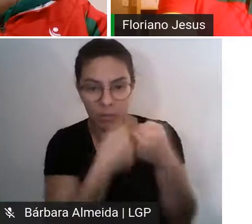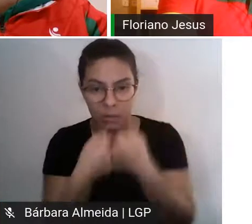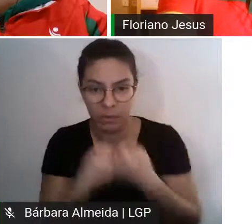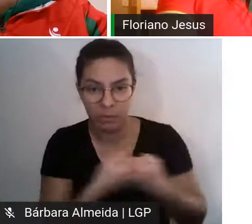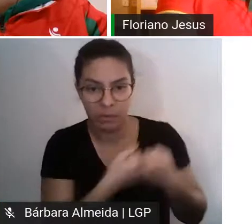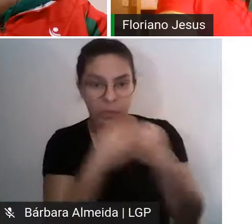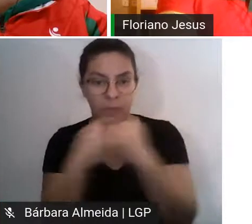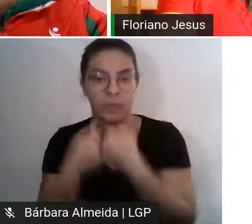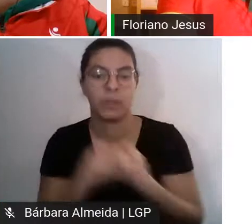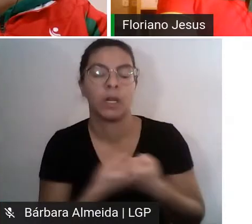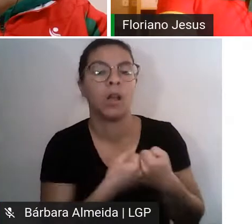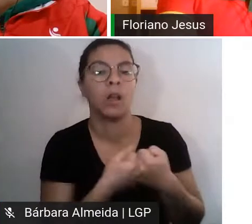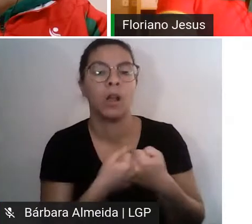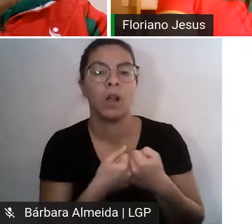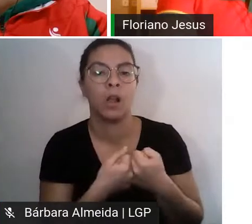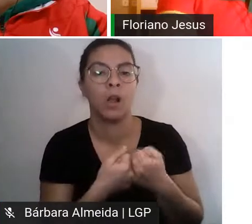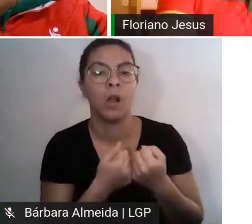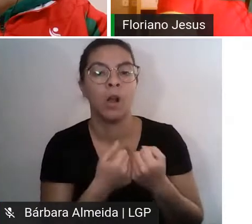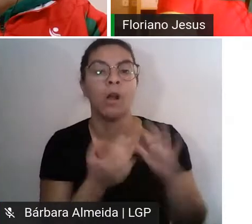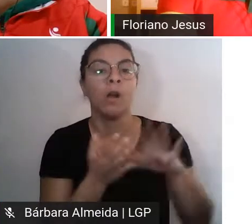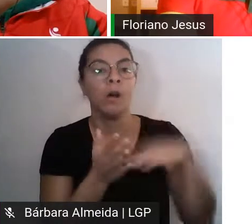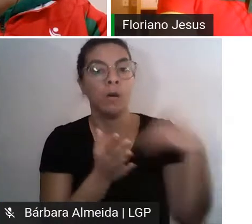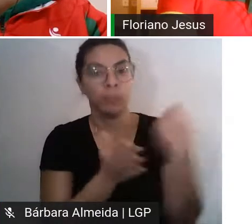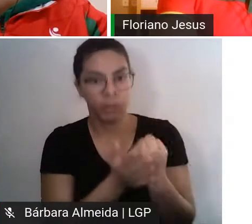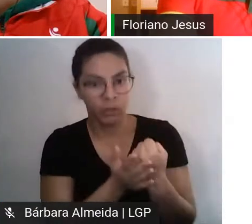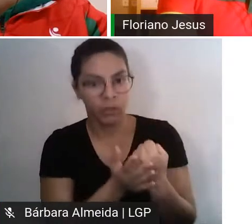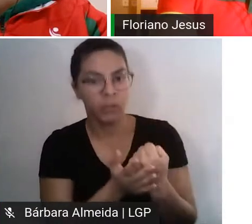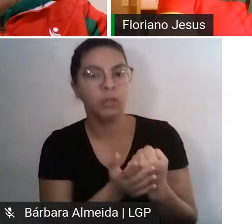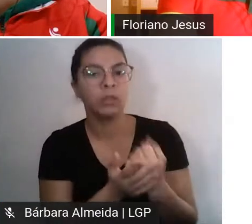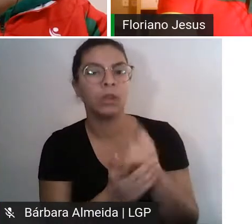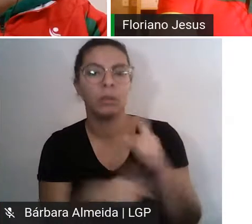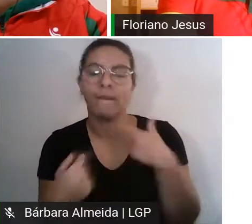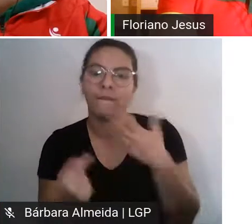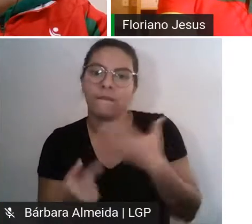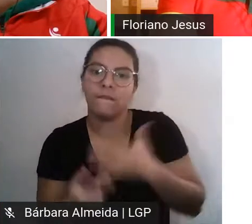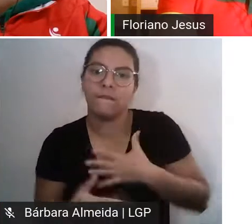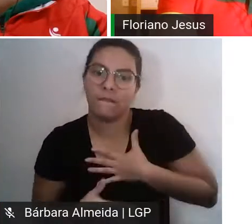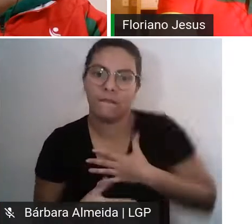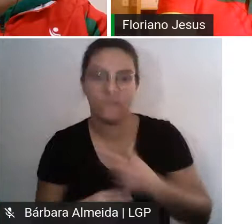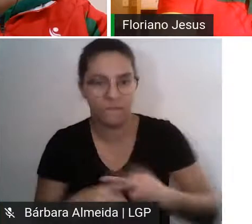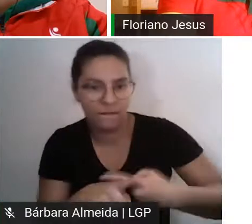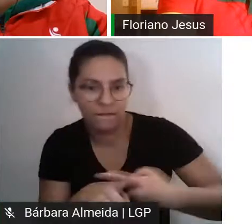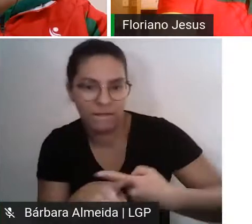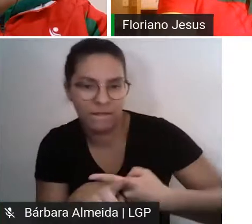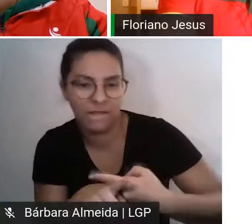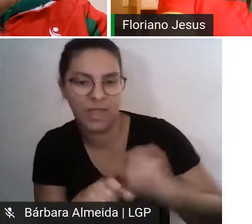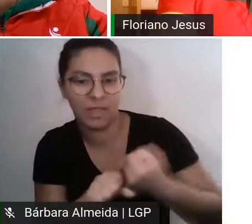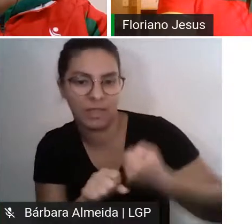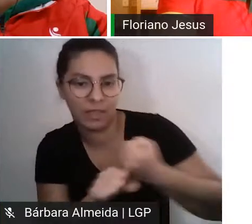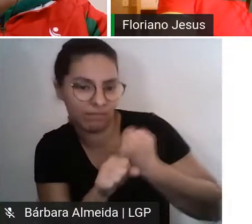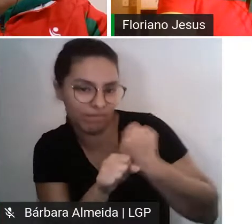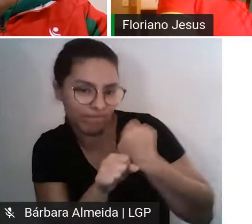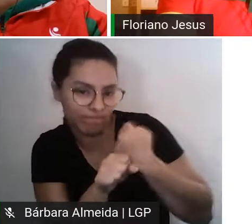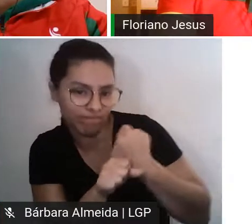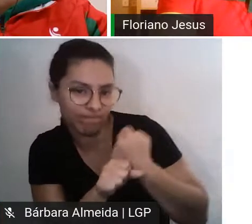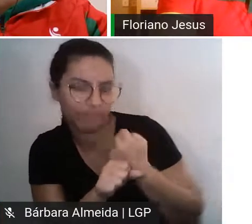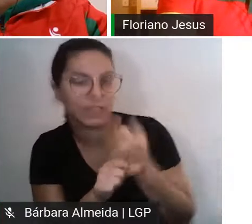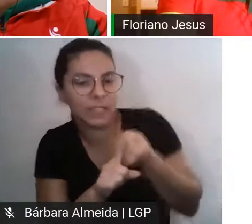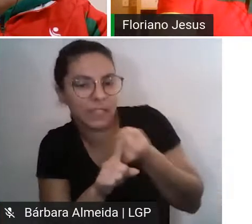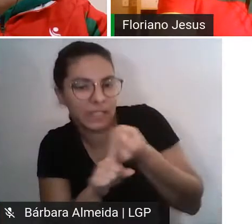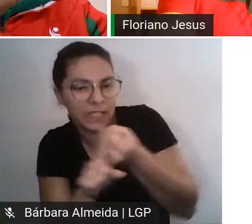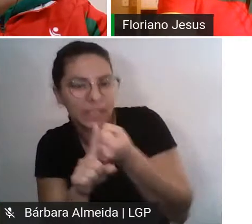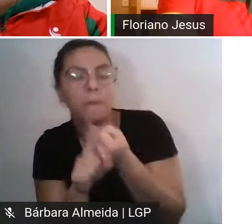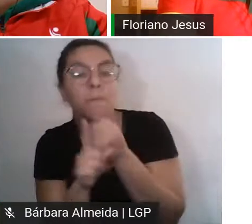provas, foi mais um motivo e motivação para podermos continuar a trabalhar. Entretanto,